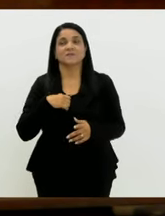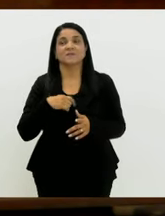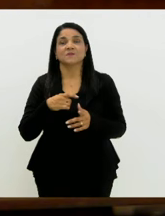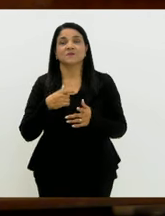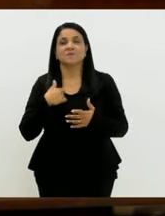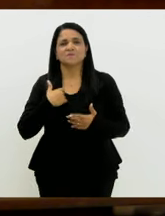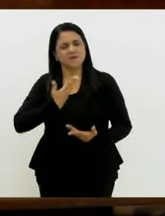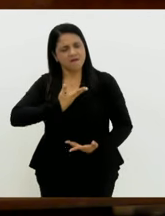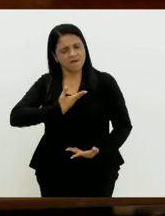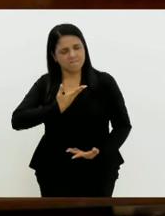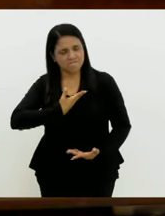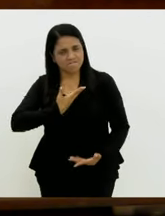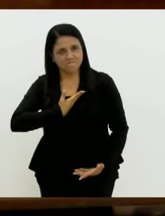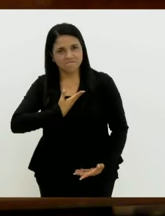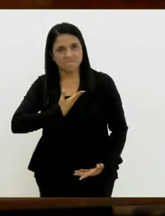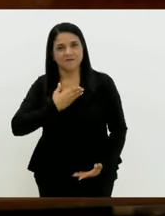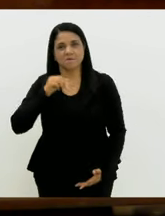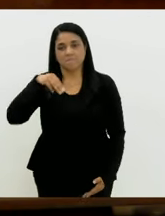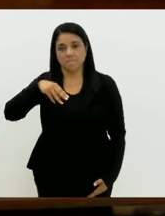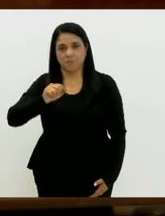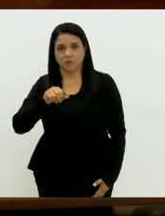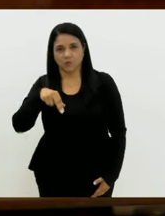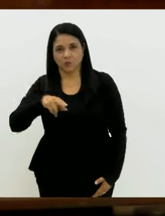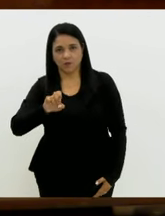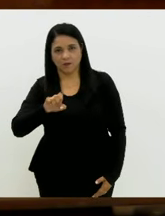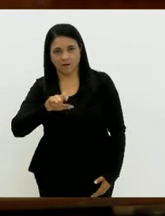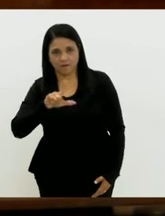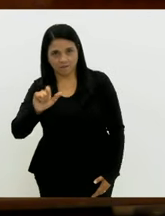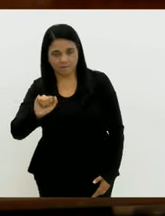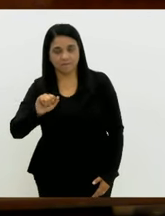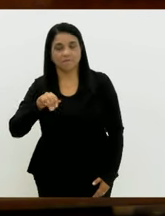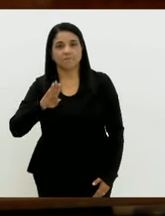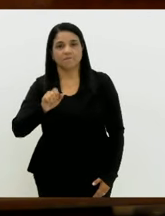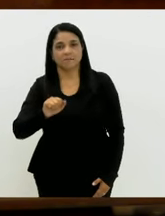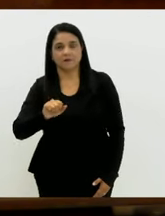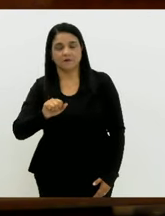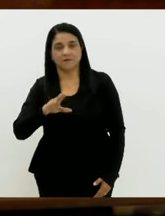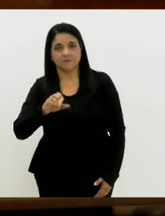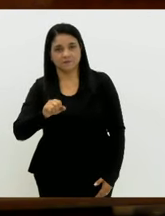muito querida, Manuela Bacelar, primeira-dama da Assembleia Legislativa,